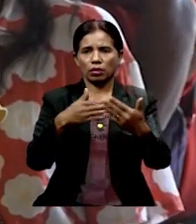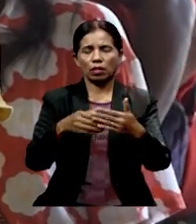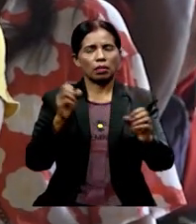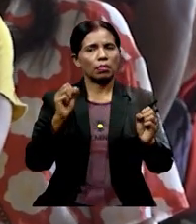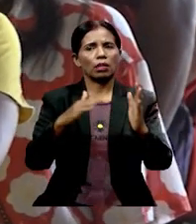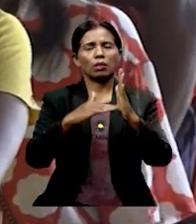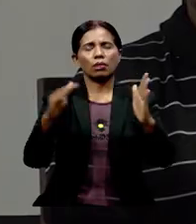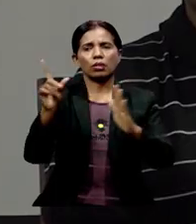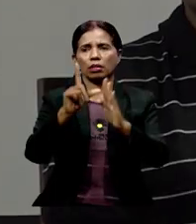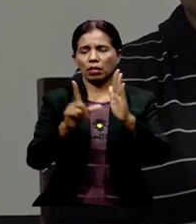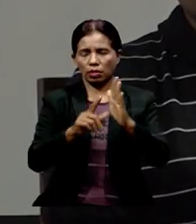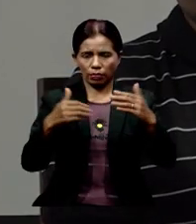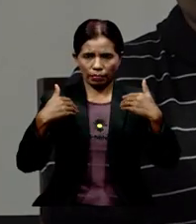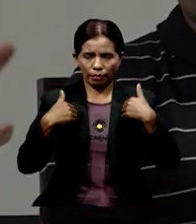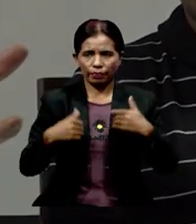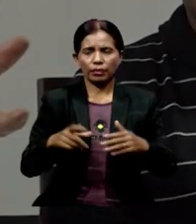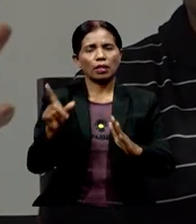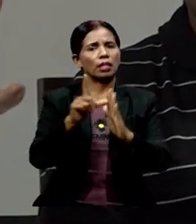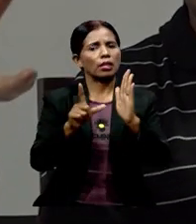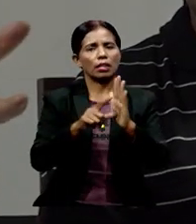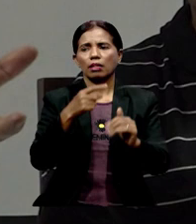lei ne be iona. Lei la hatete de han be